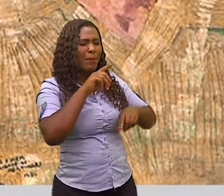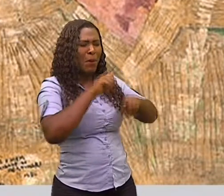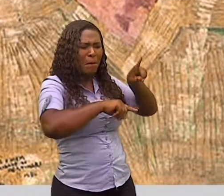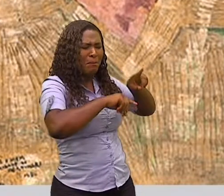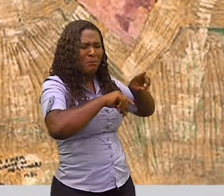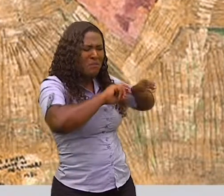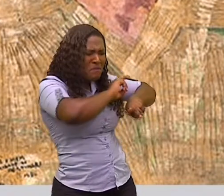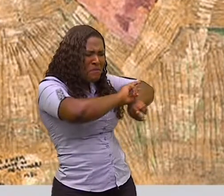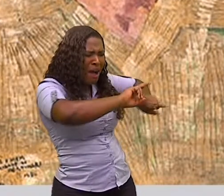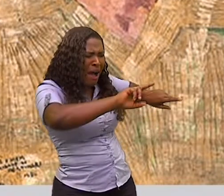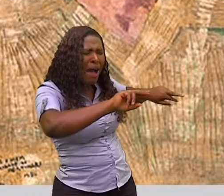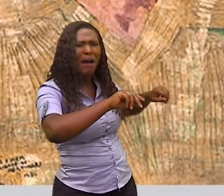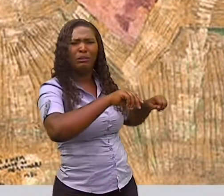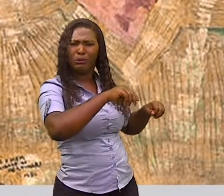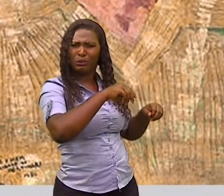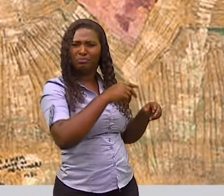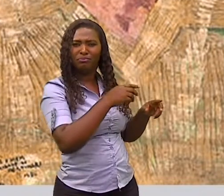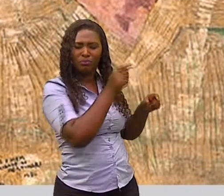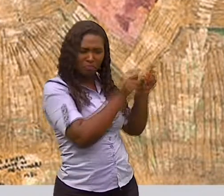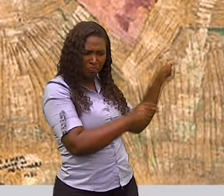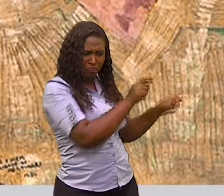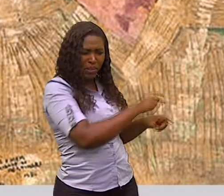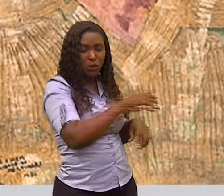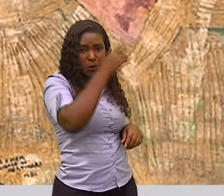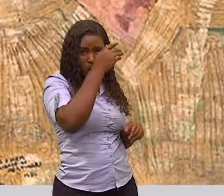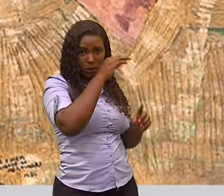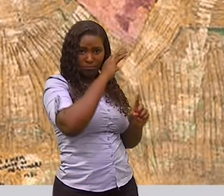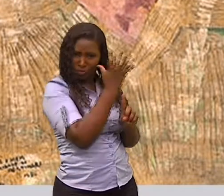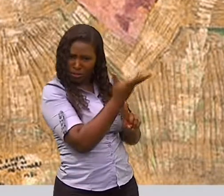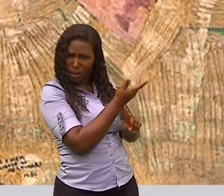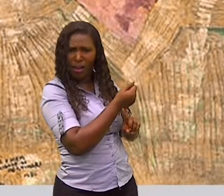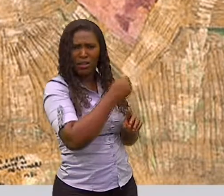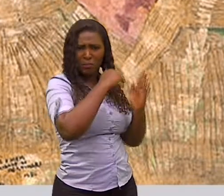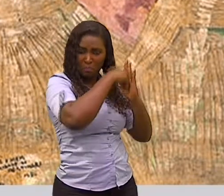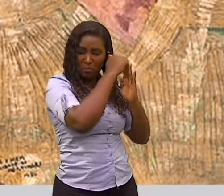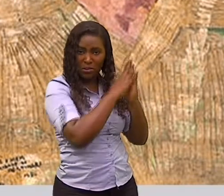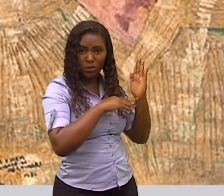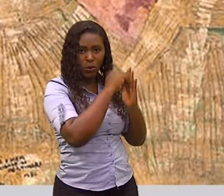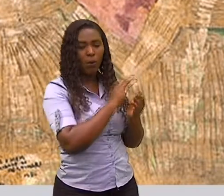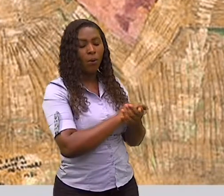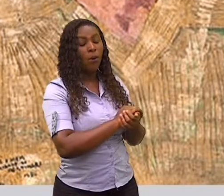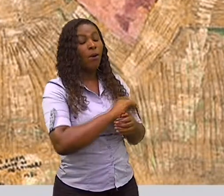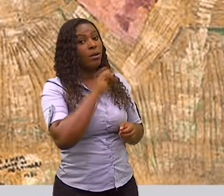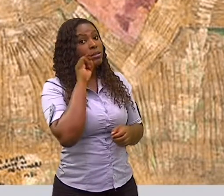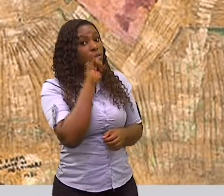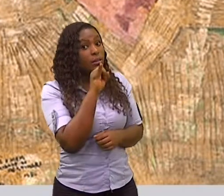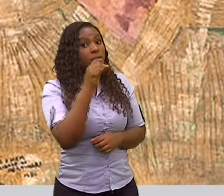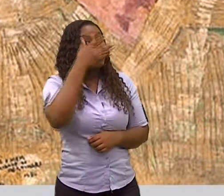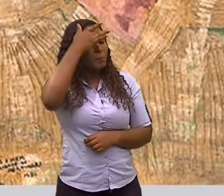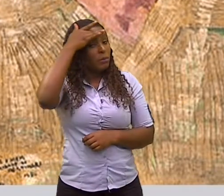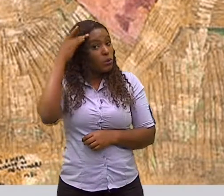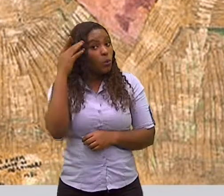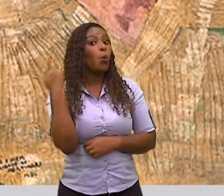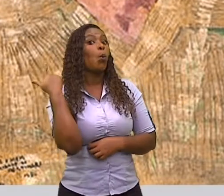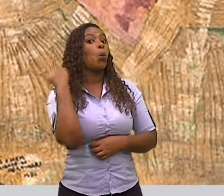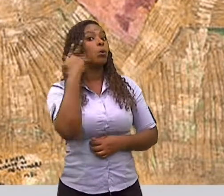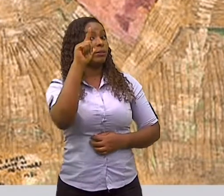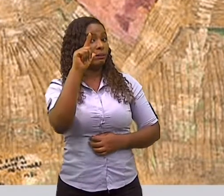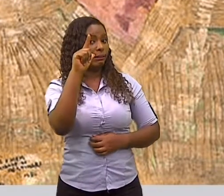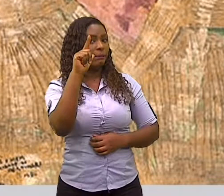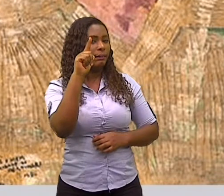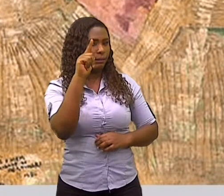pintura, ganhasse esse concurso, era estudar, passar um tempo na Europa, que podemos dizer assim